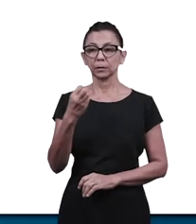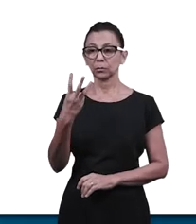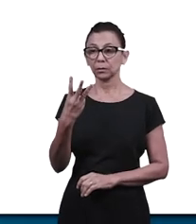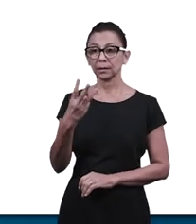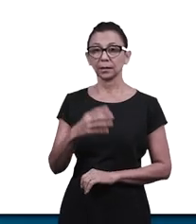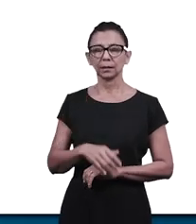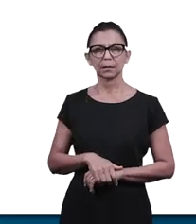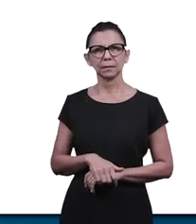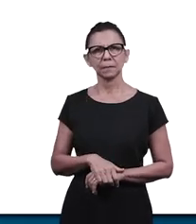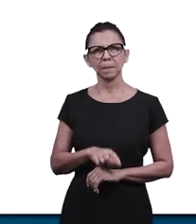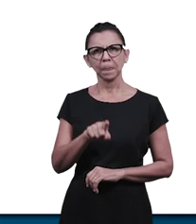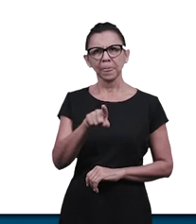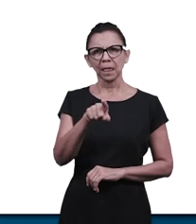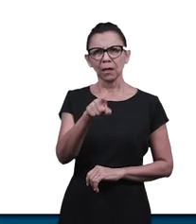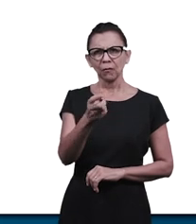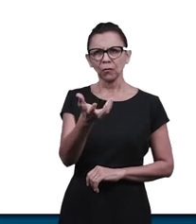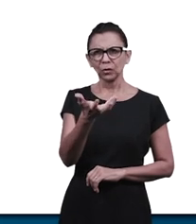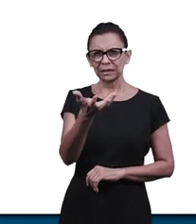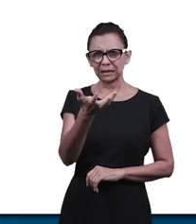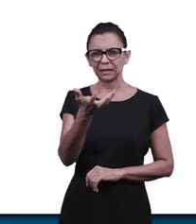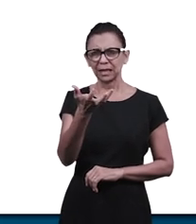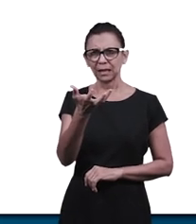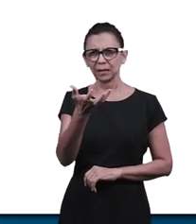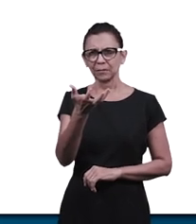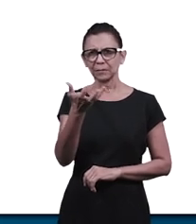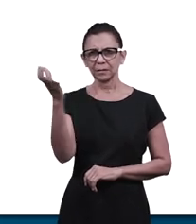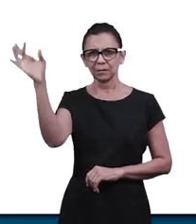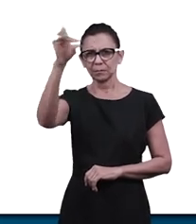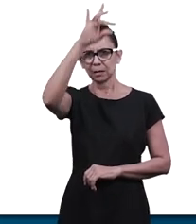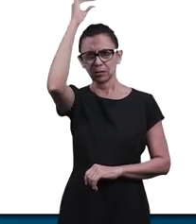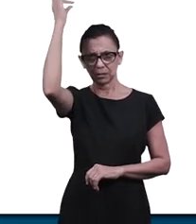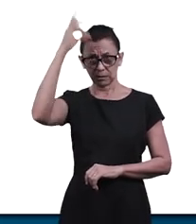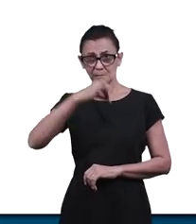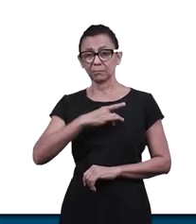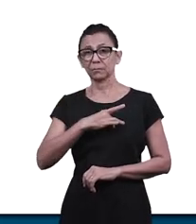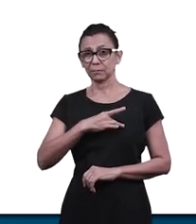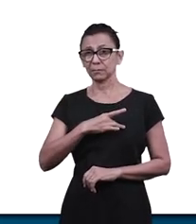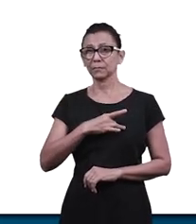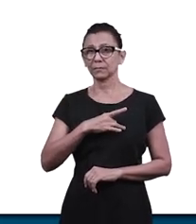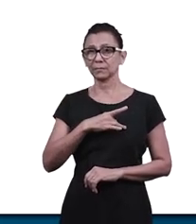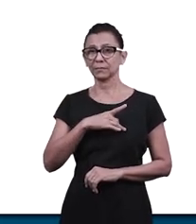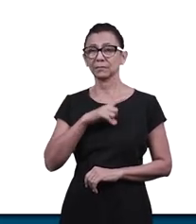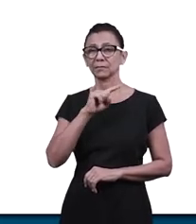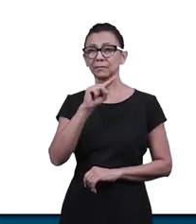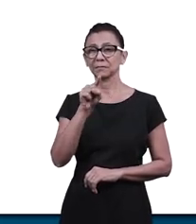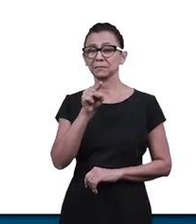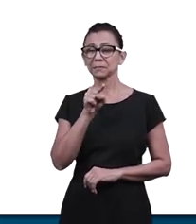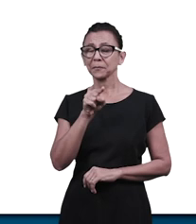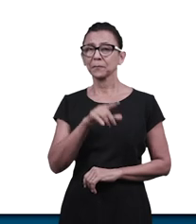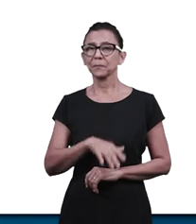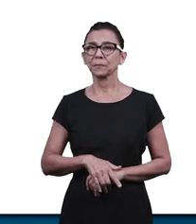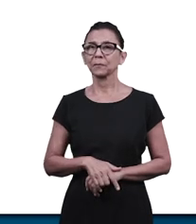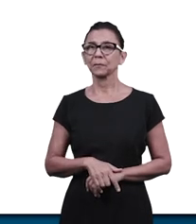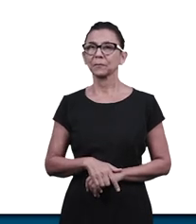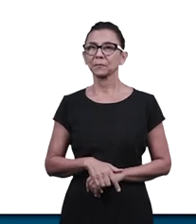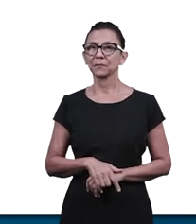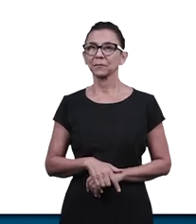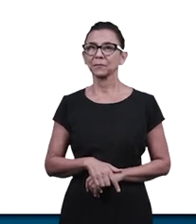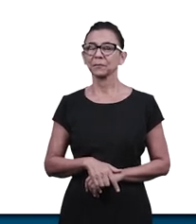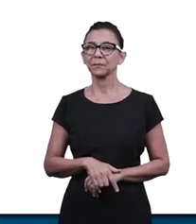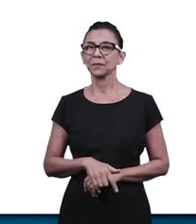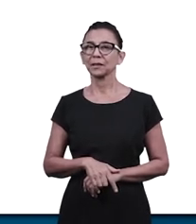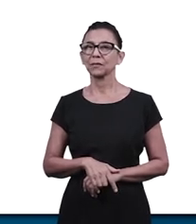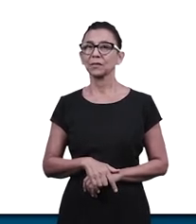seguinte: você quer ser batizado ou batizada com o Espírito Santo? Responda depois